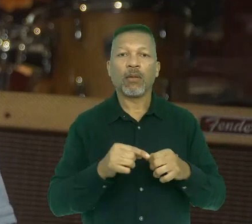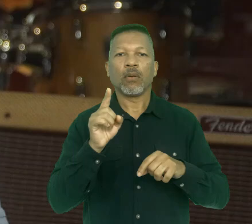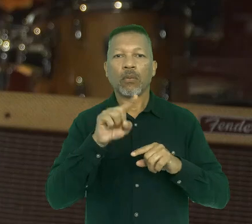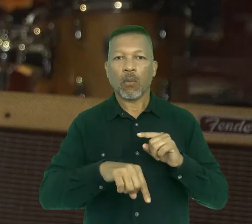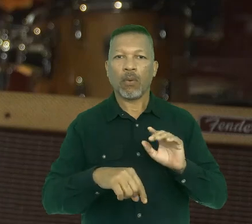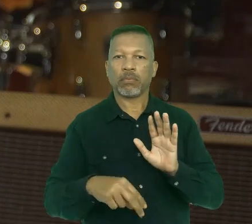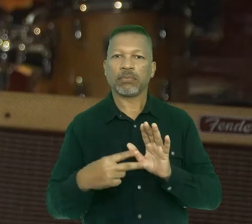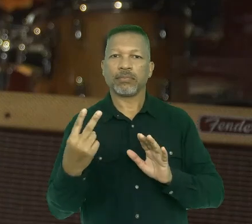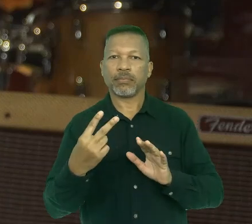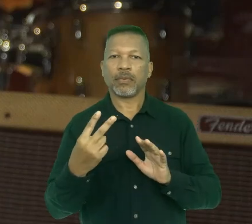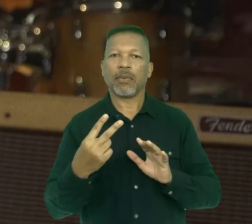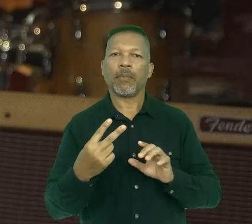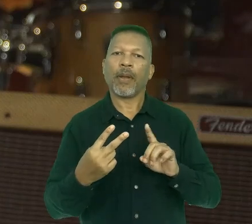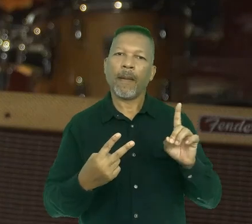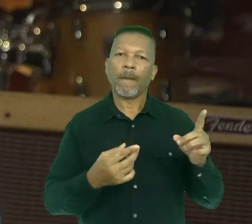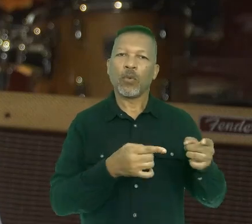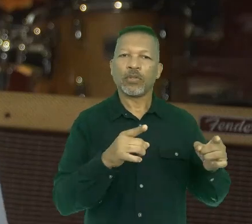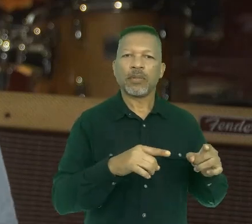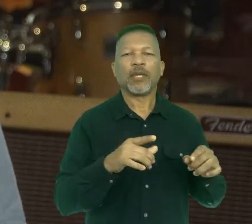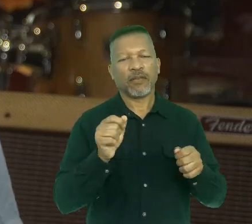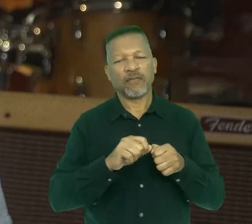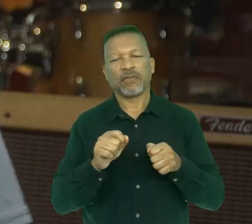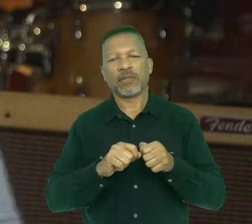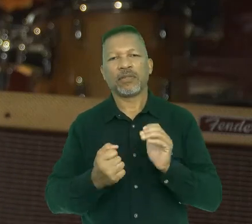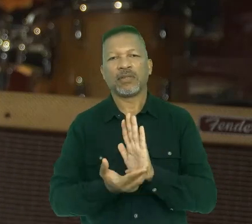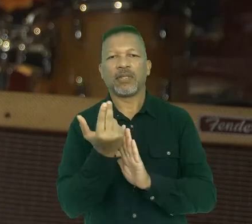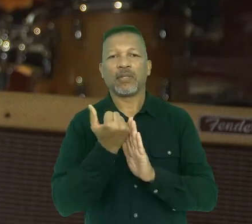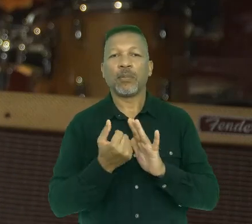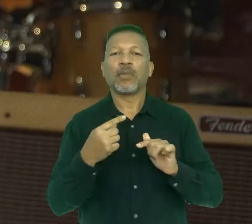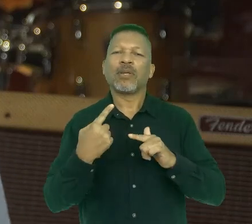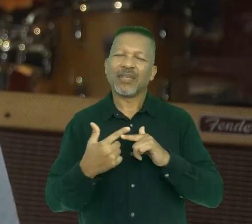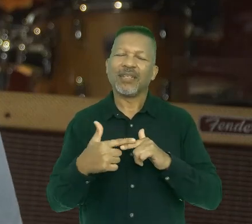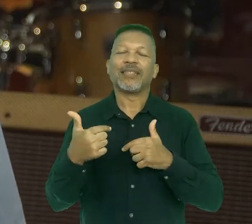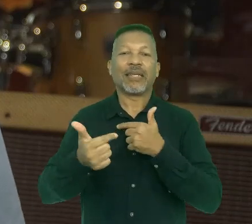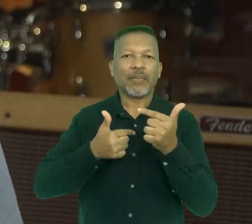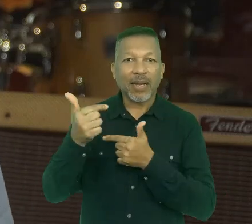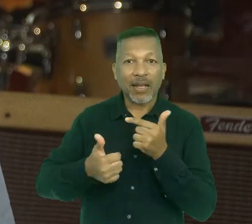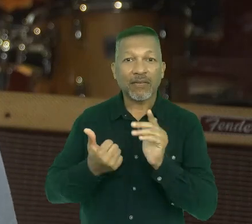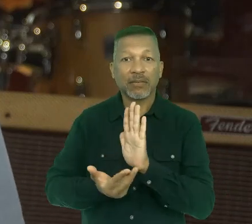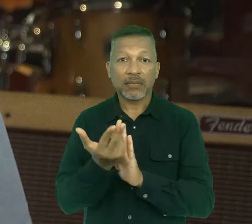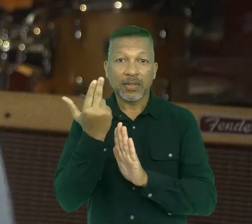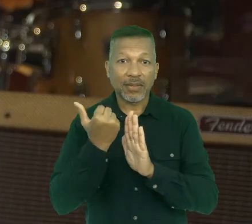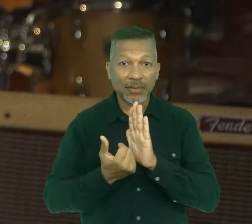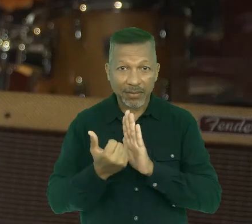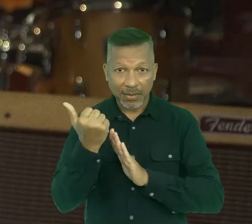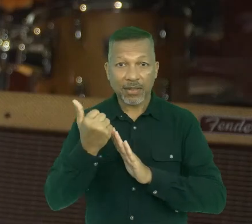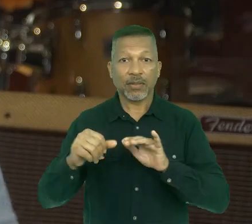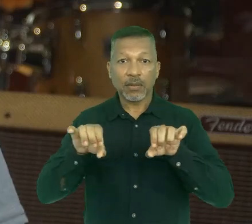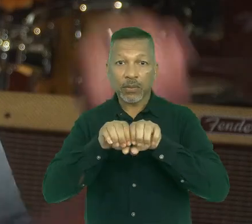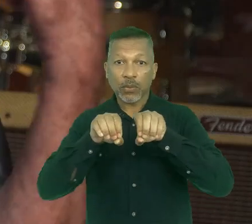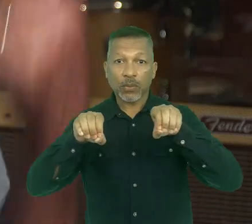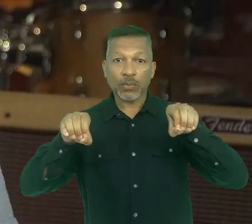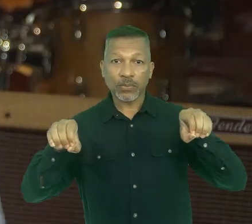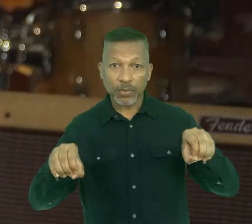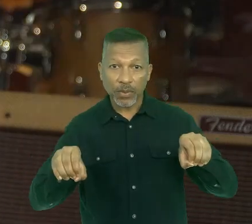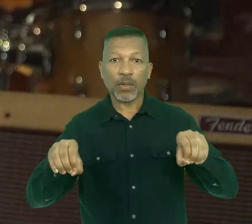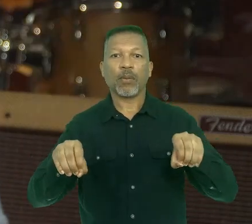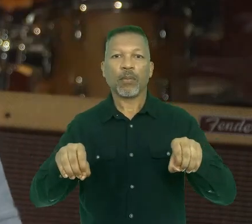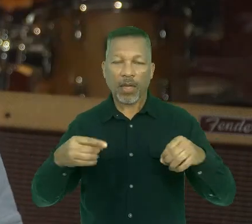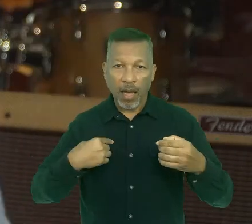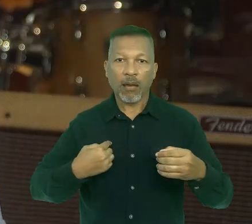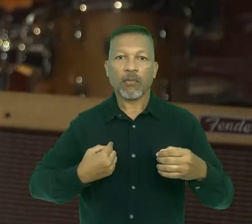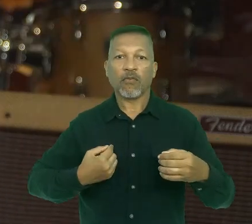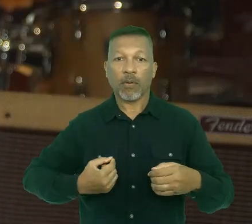com a segunda opção para música, mas eu fiz desenho, porque eu já trabalhava com desenhista de estrutura metálica há muito tempo. Formei aqui no